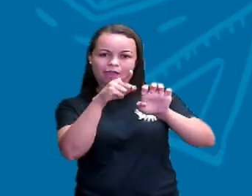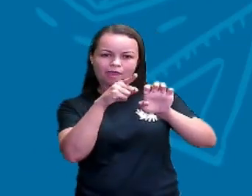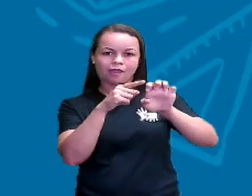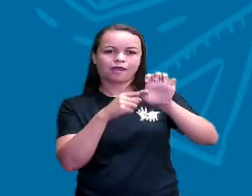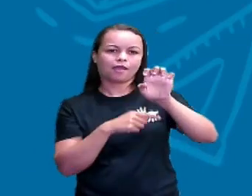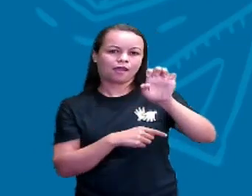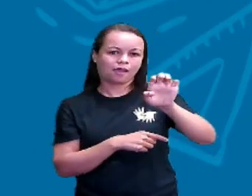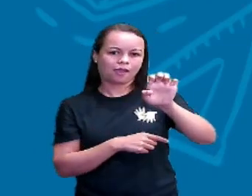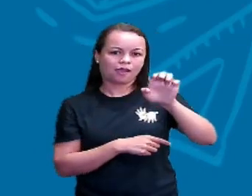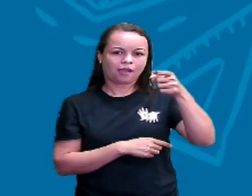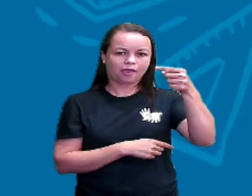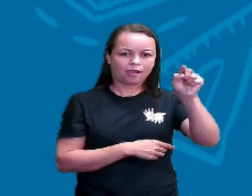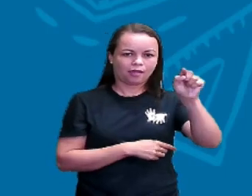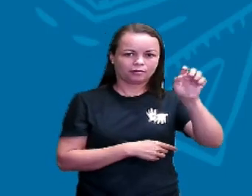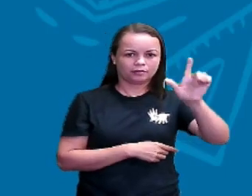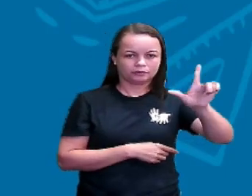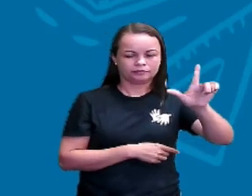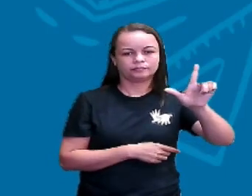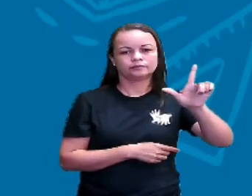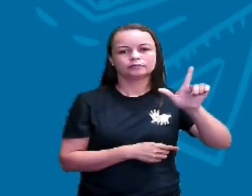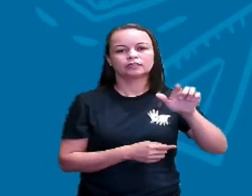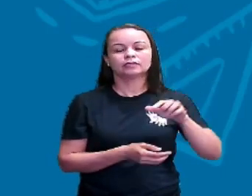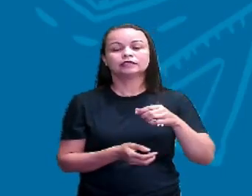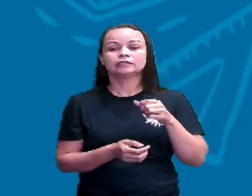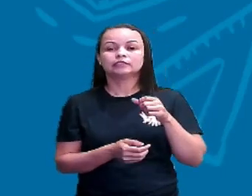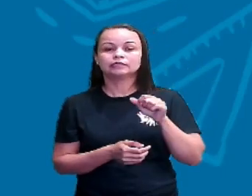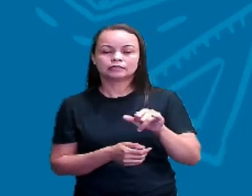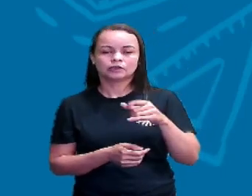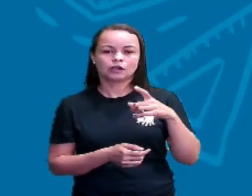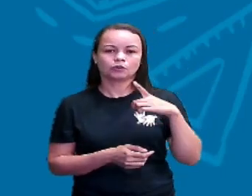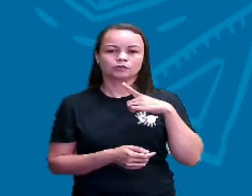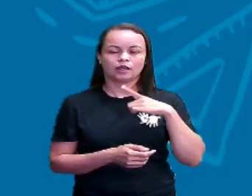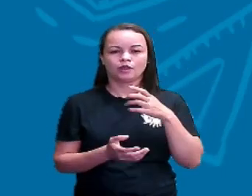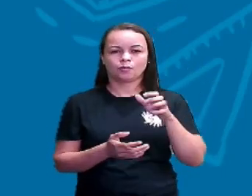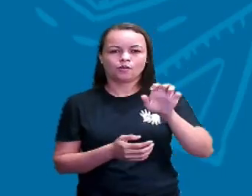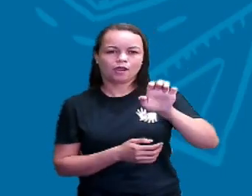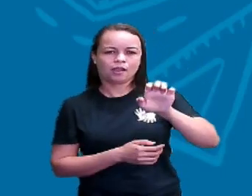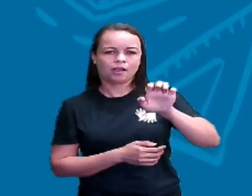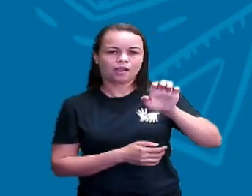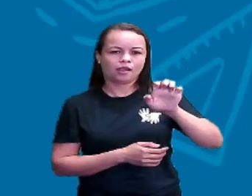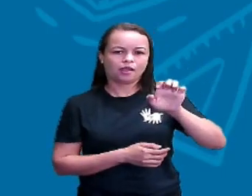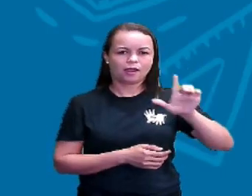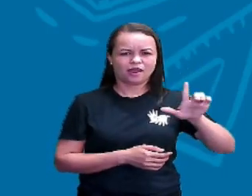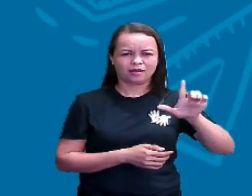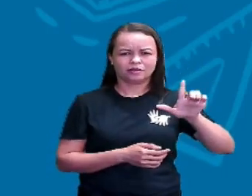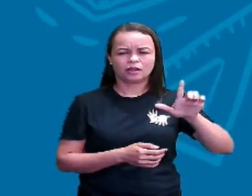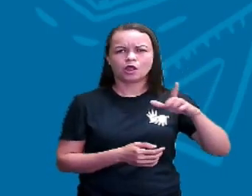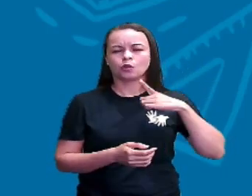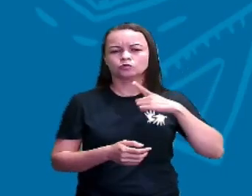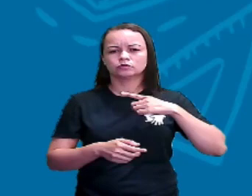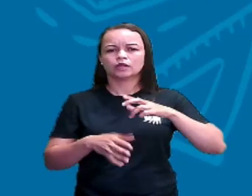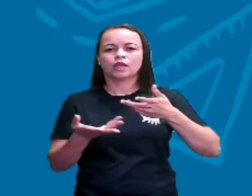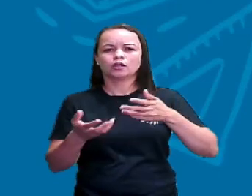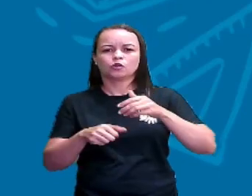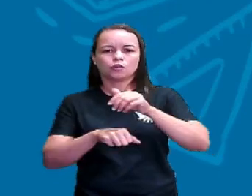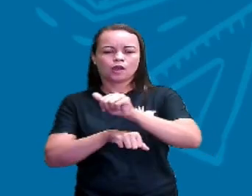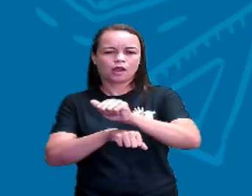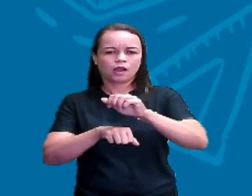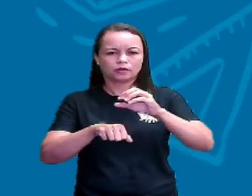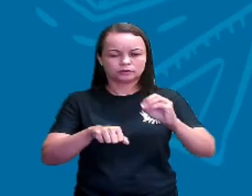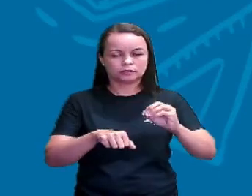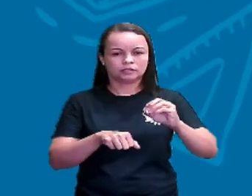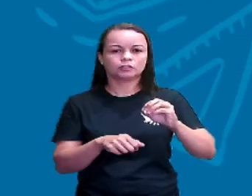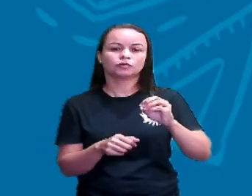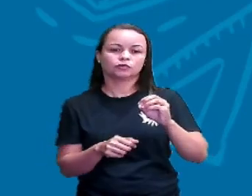Por quê? Se eu tenho um ele sem acento, eu tenho o meu artigo masculino, ele,